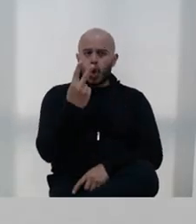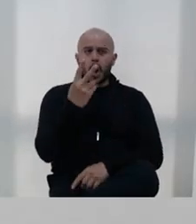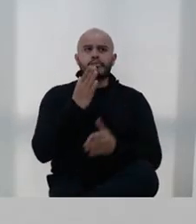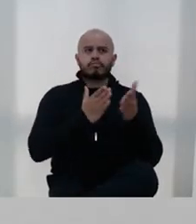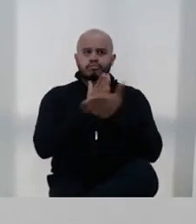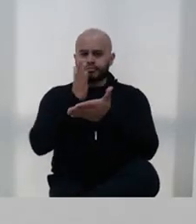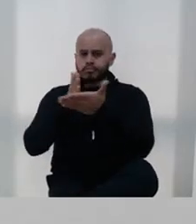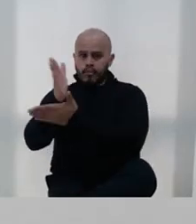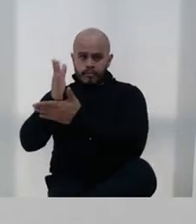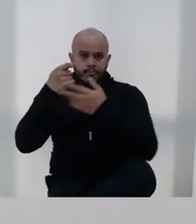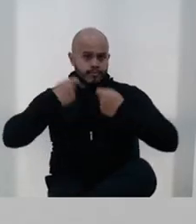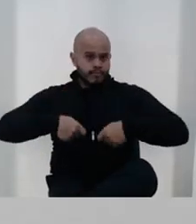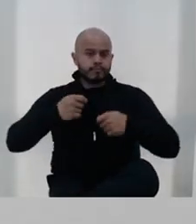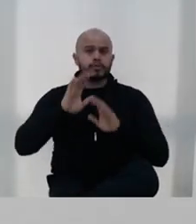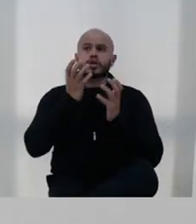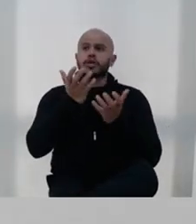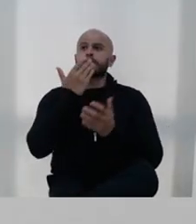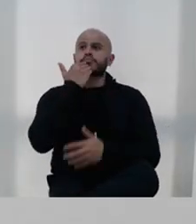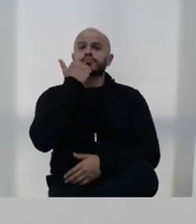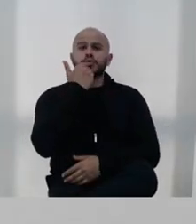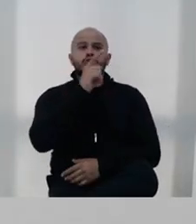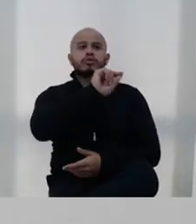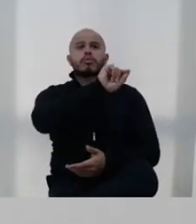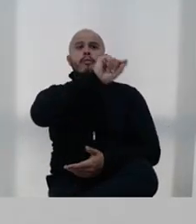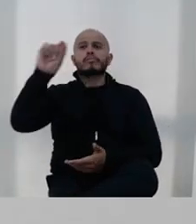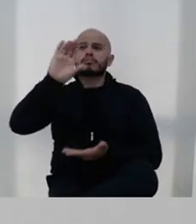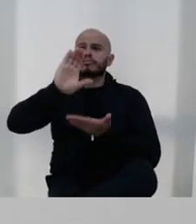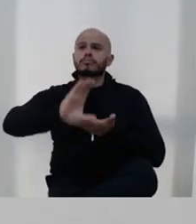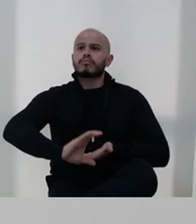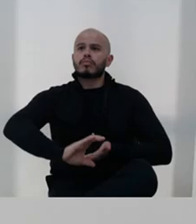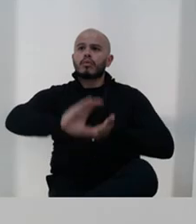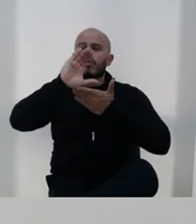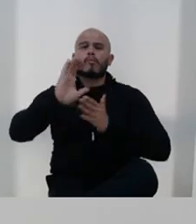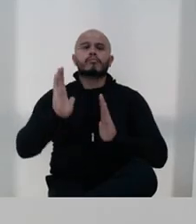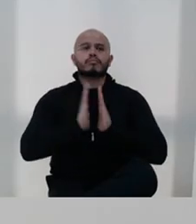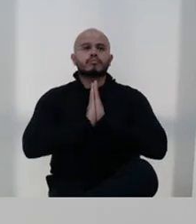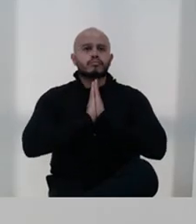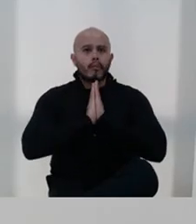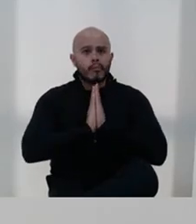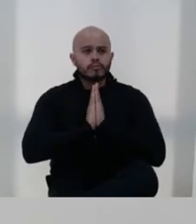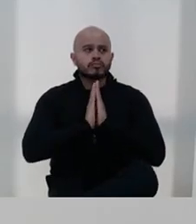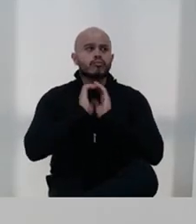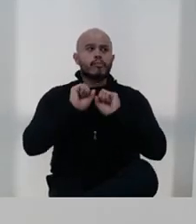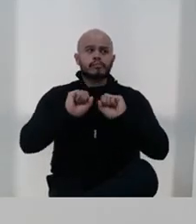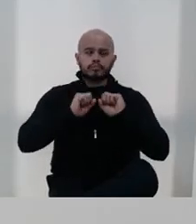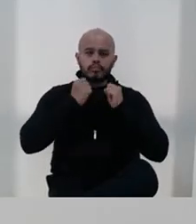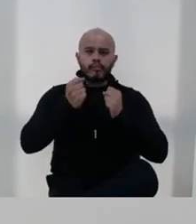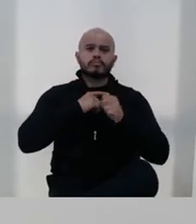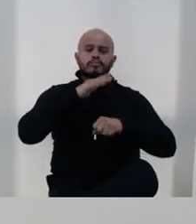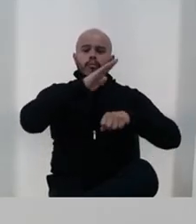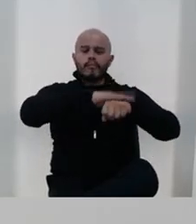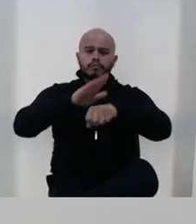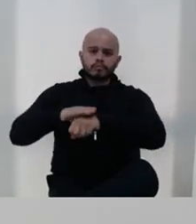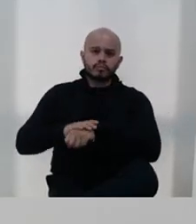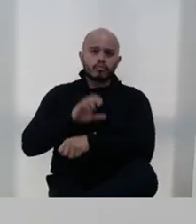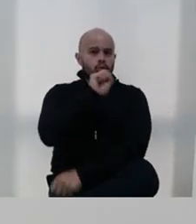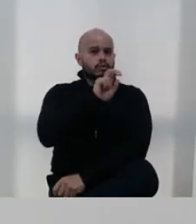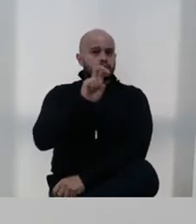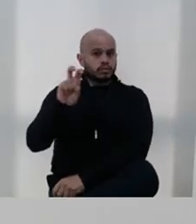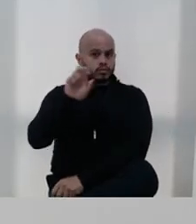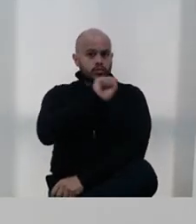aprovação. Gostaria aqui de pedir aos excelentíssimos conselheiros, por gentileza, esforços nesse sentido, que são as atas das sessões